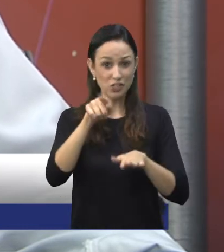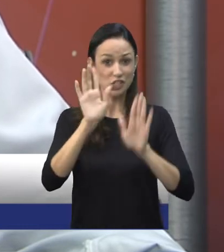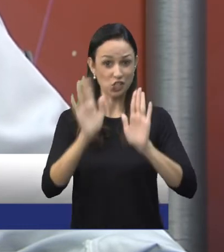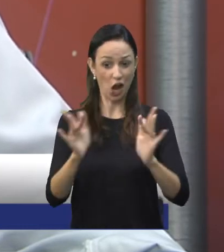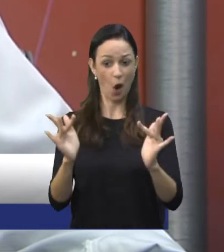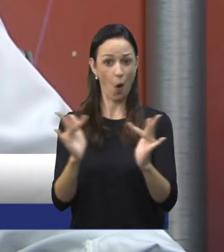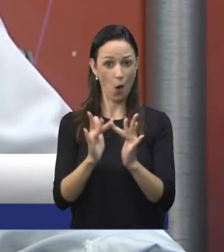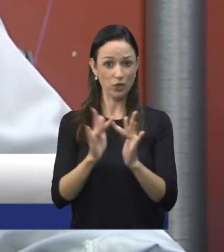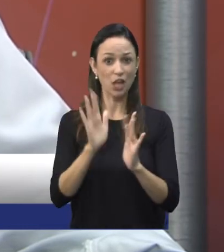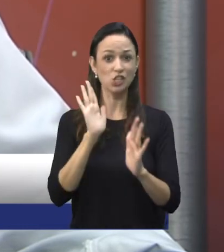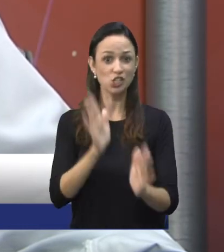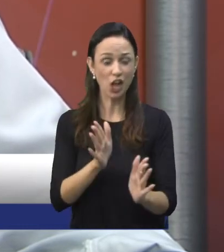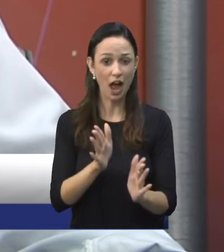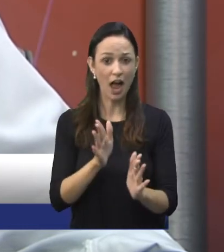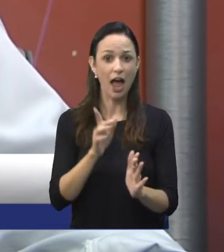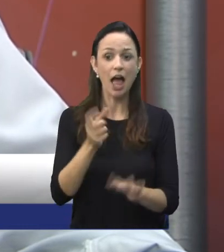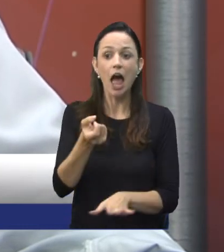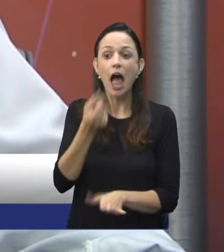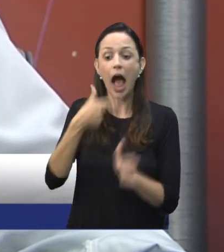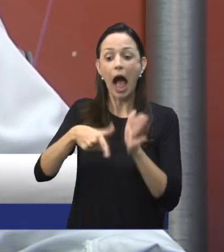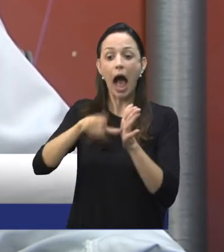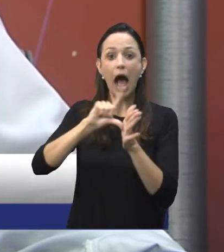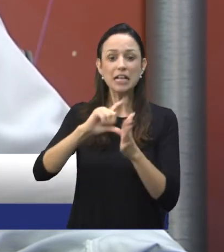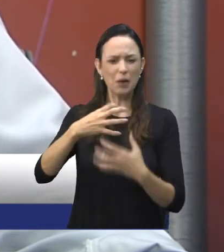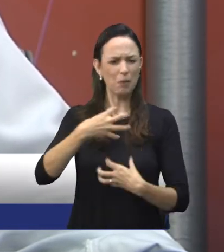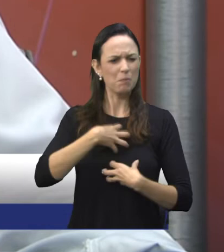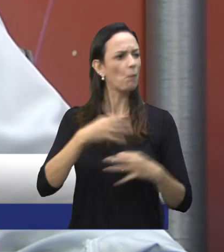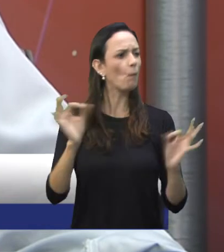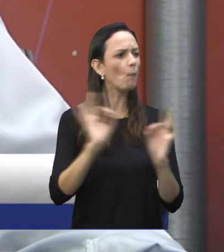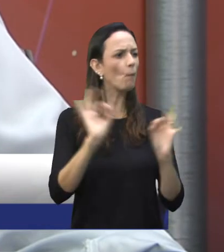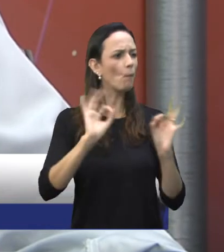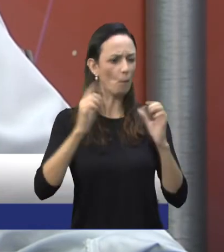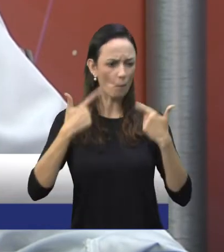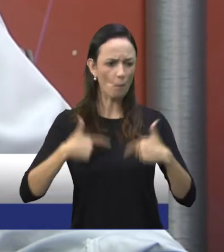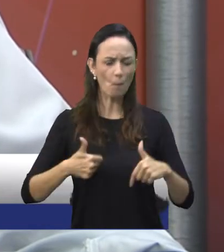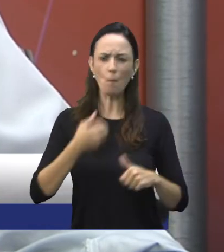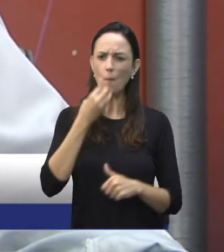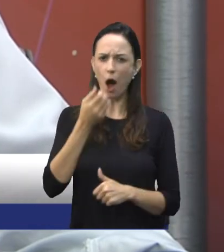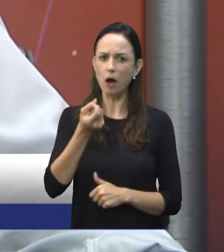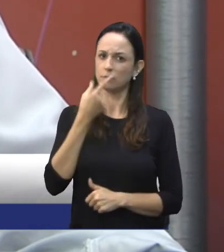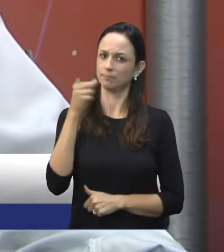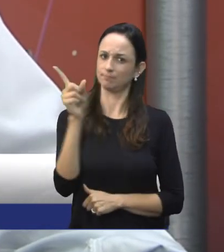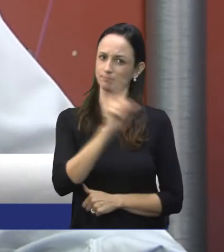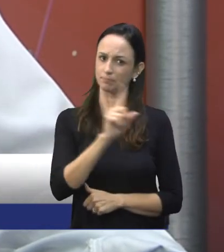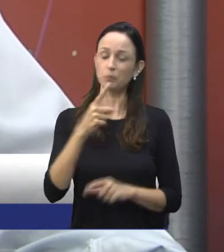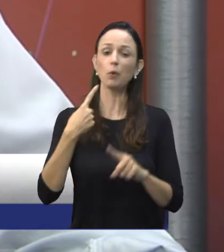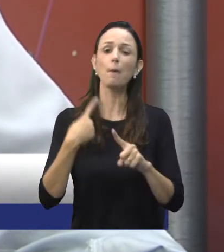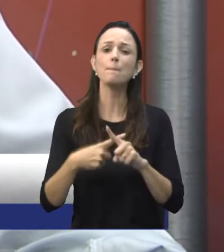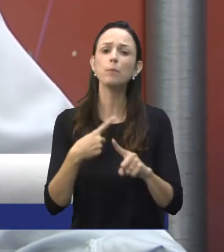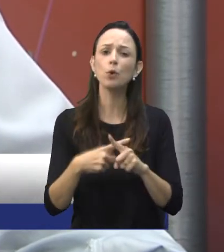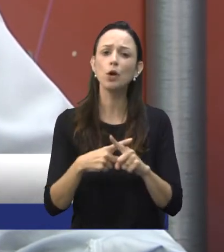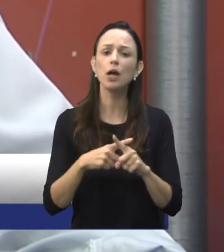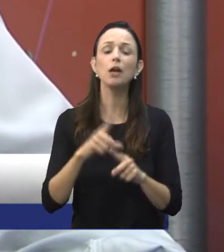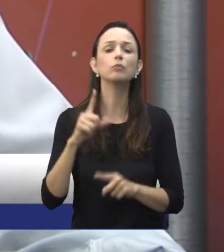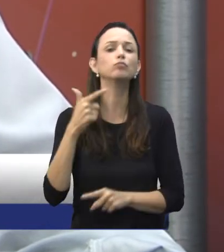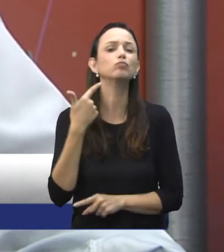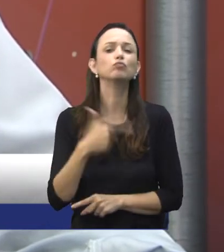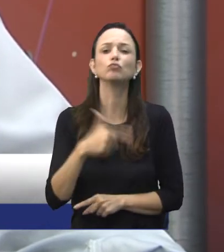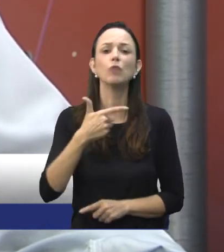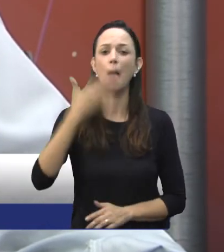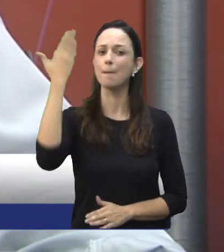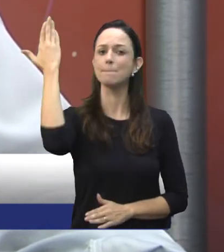o antibiótico sem apresentar sintoma algum. Por quê? Porque não houve comprovação em estudos